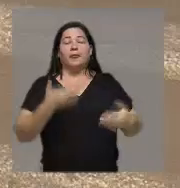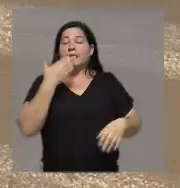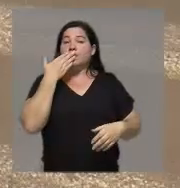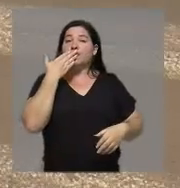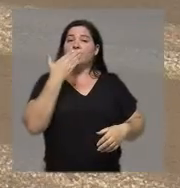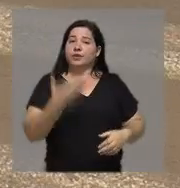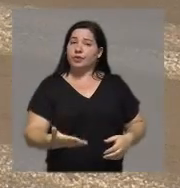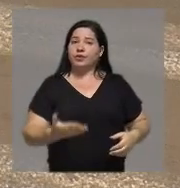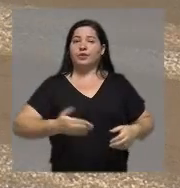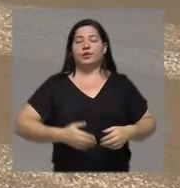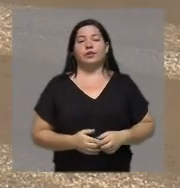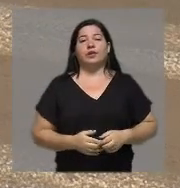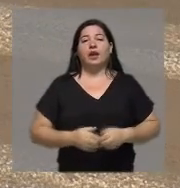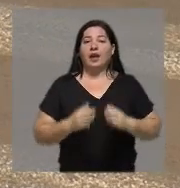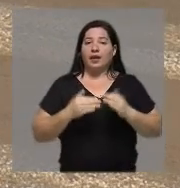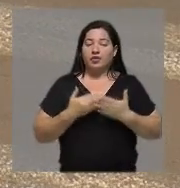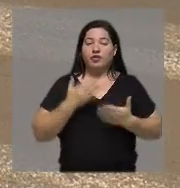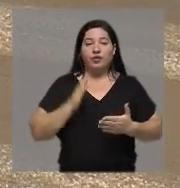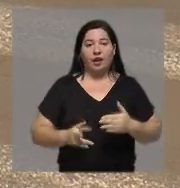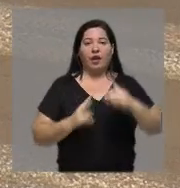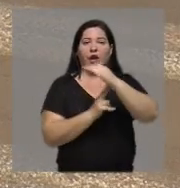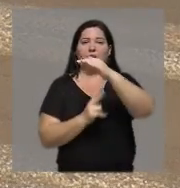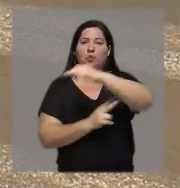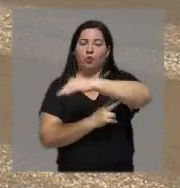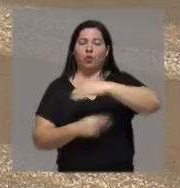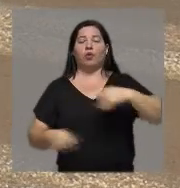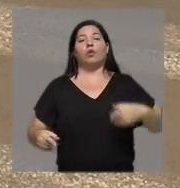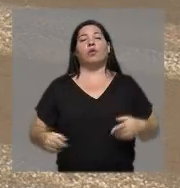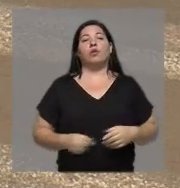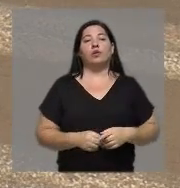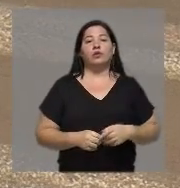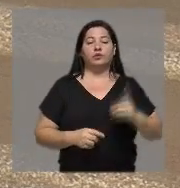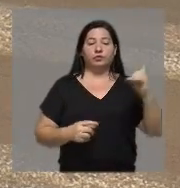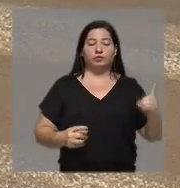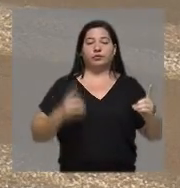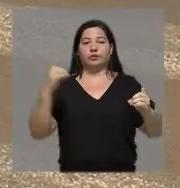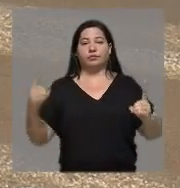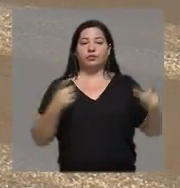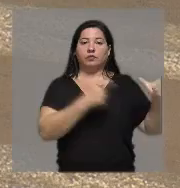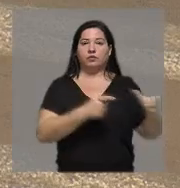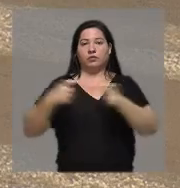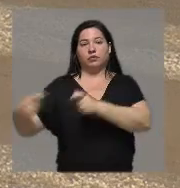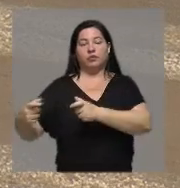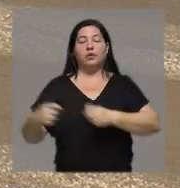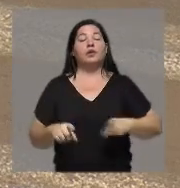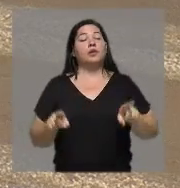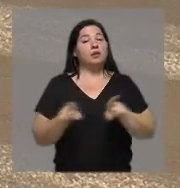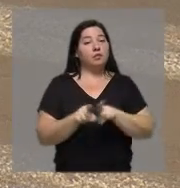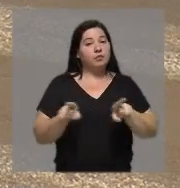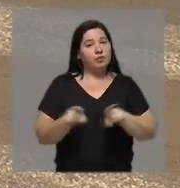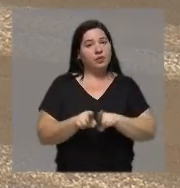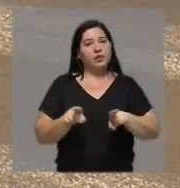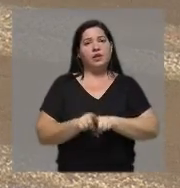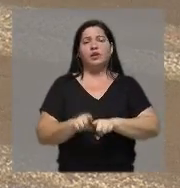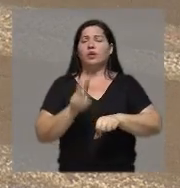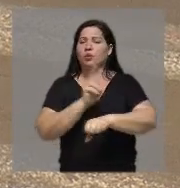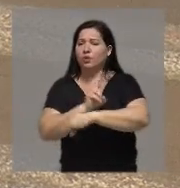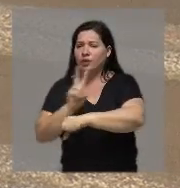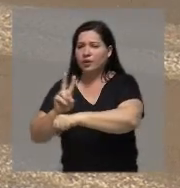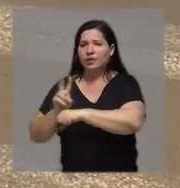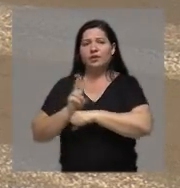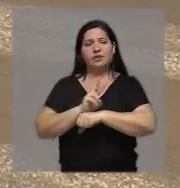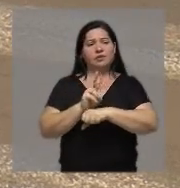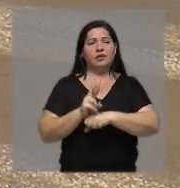pedindo, fizemos requerimento da ponte que interligue um bairro ao outro, mas pelo menos o cuidado aqui, que venha limpar todo o